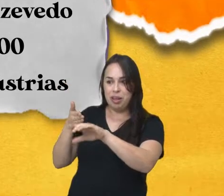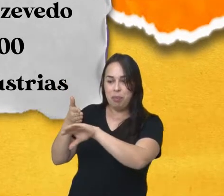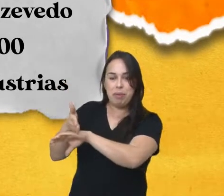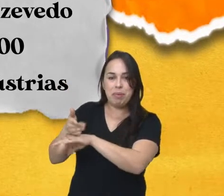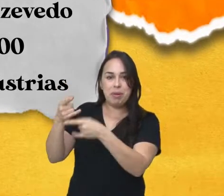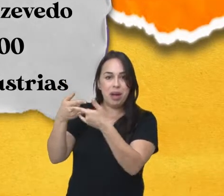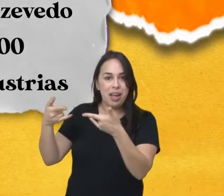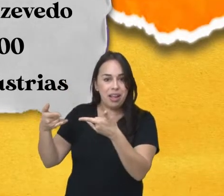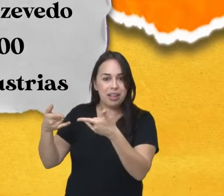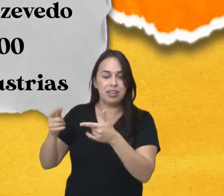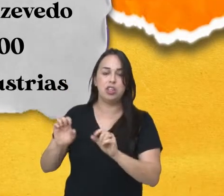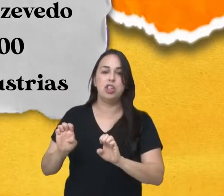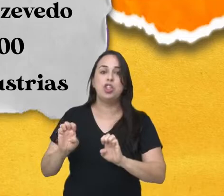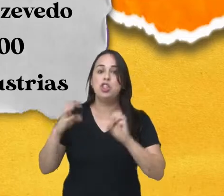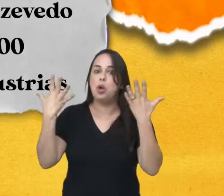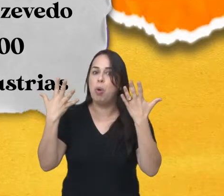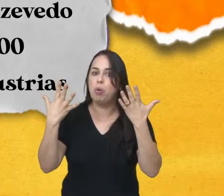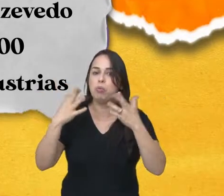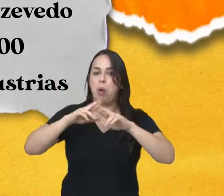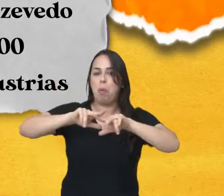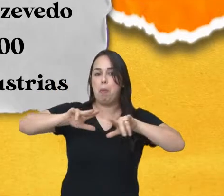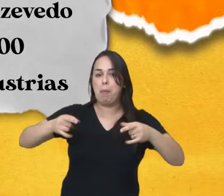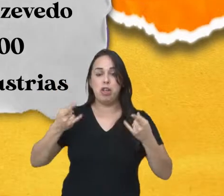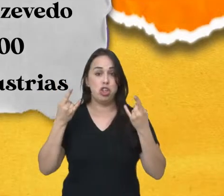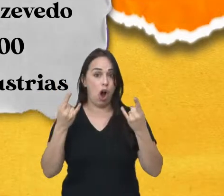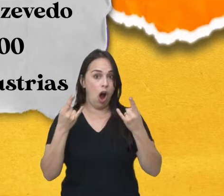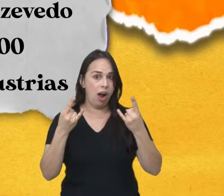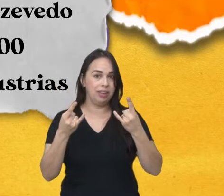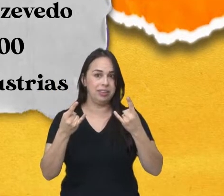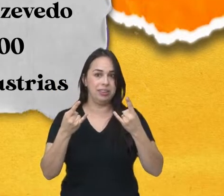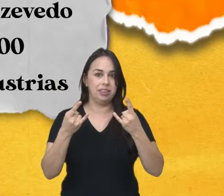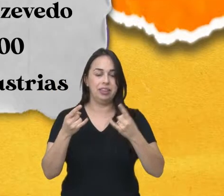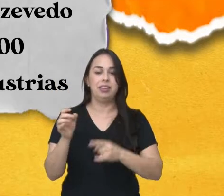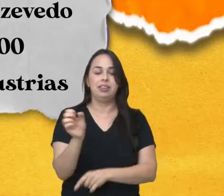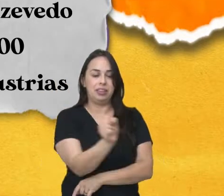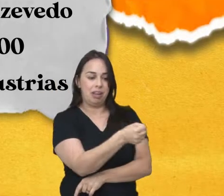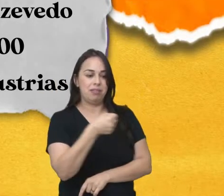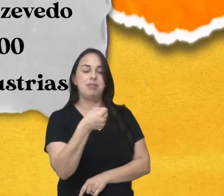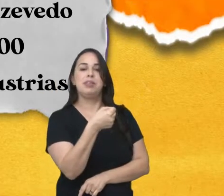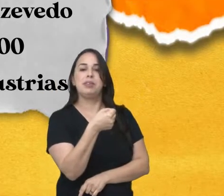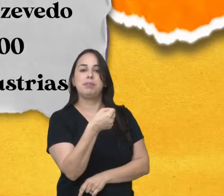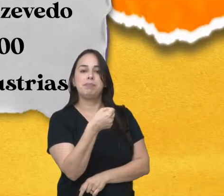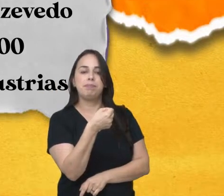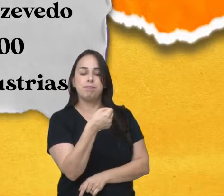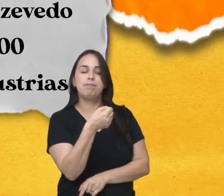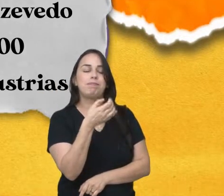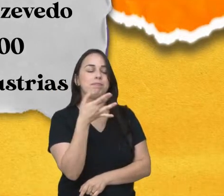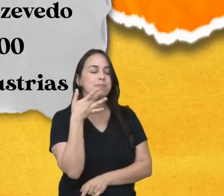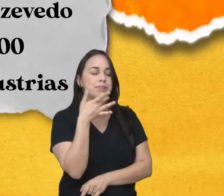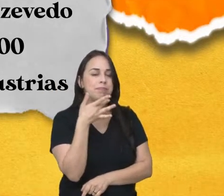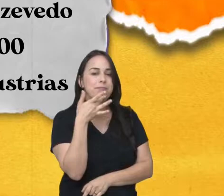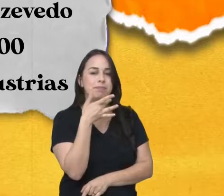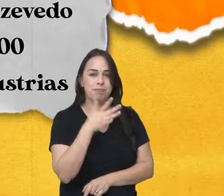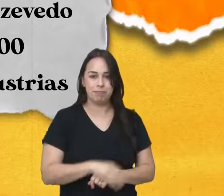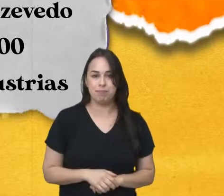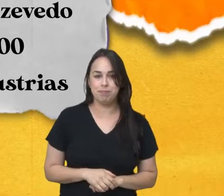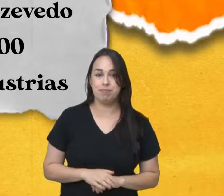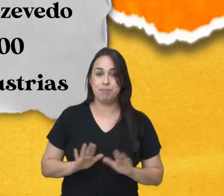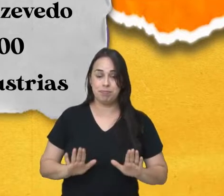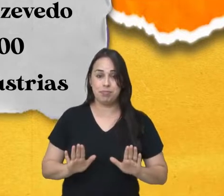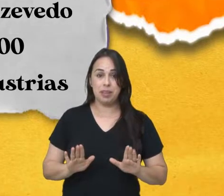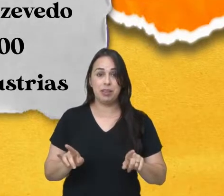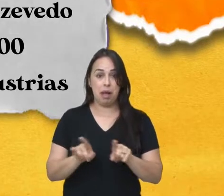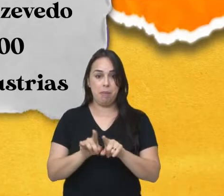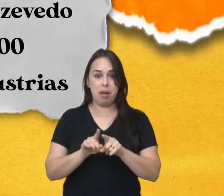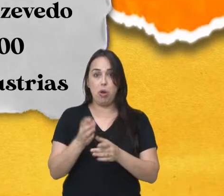ingresso. Show com as melhores bandas de rock da região, cerveja artesanal dos melhores produtores daqui do Vale, além